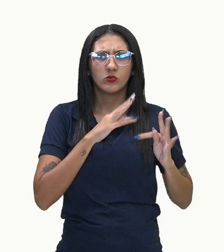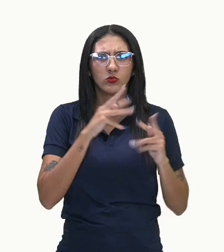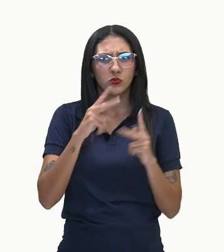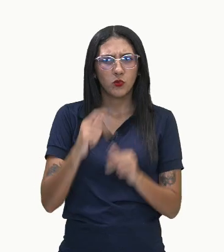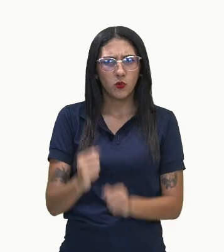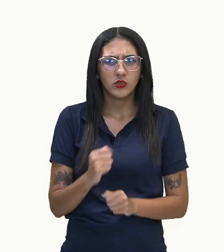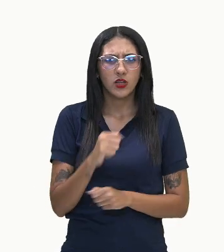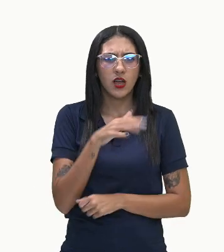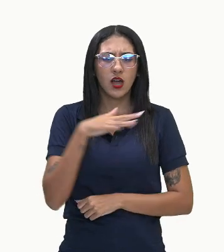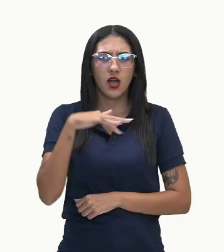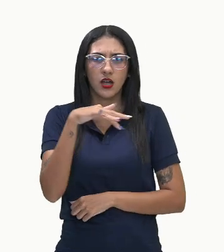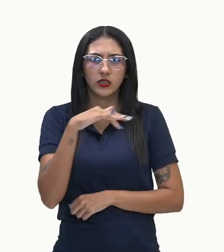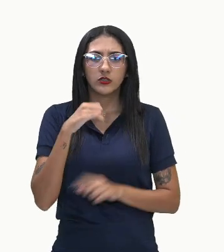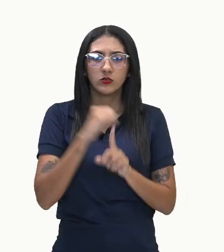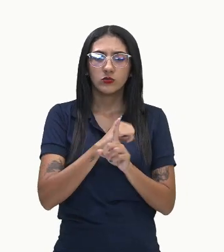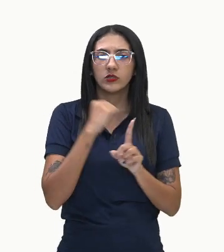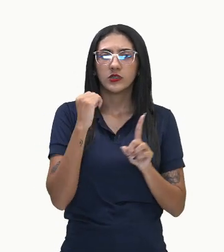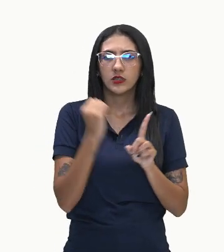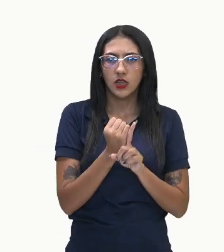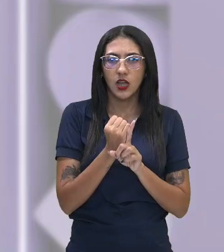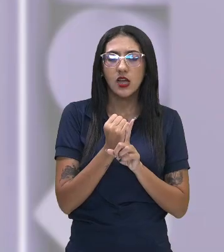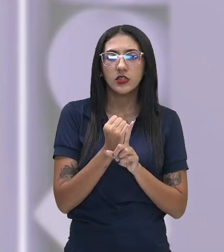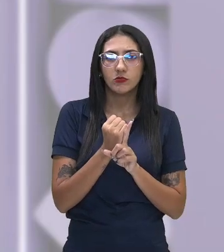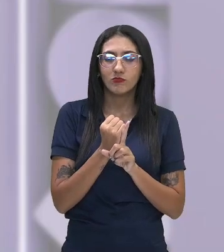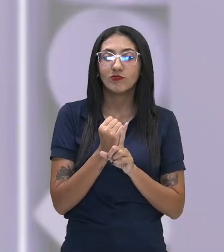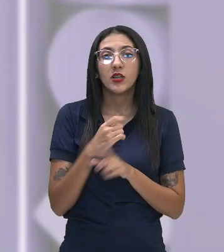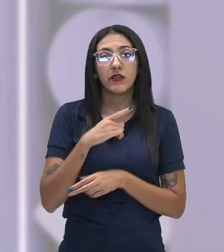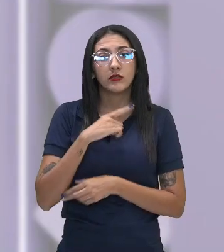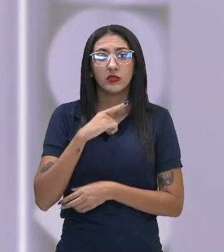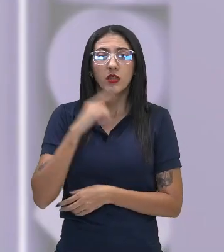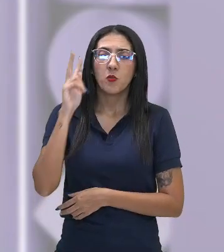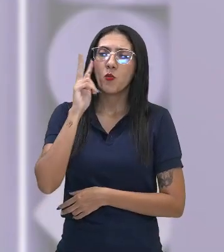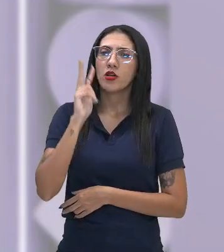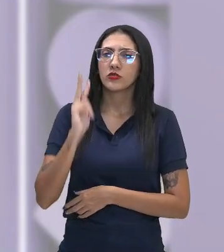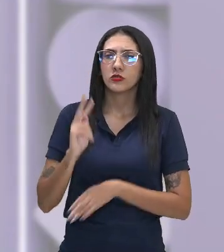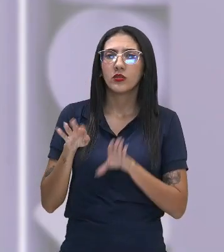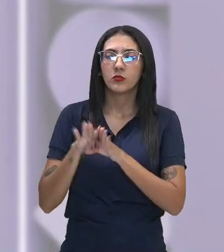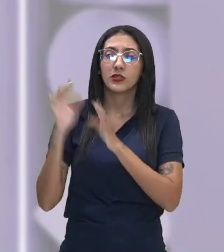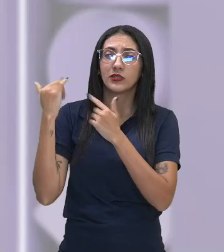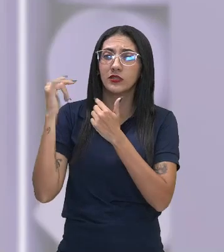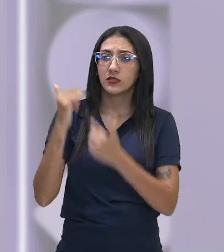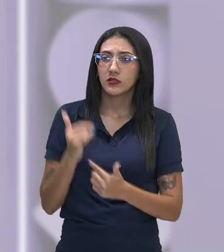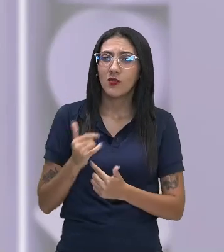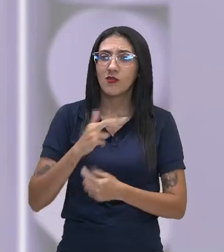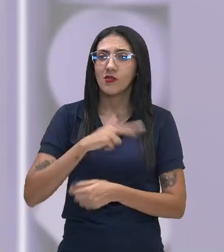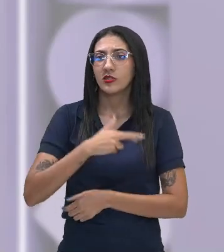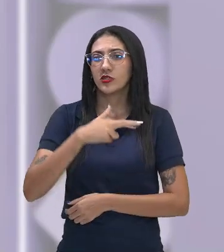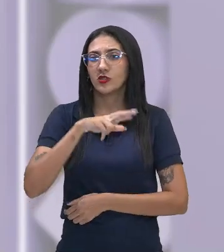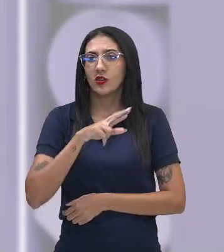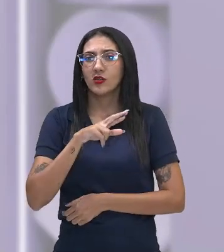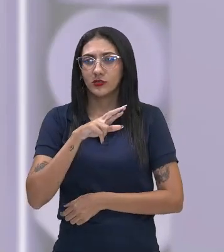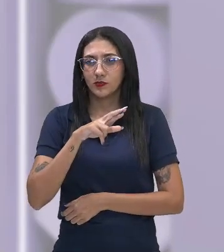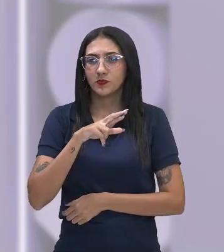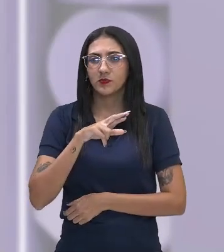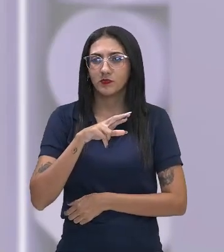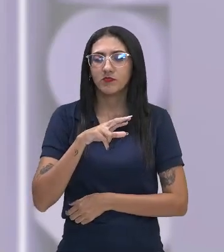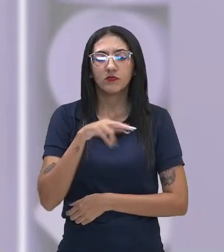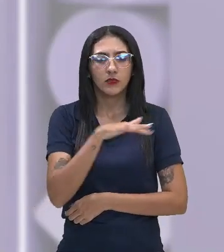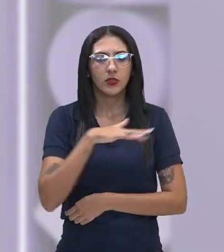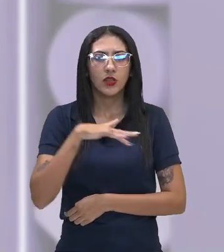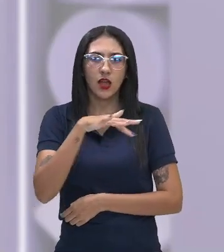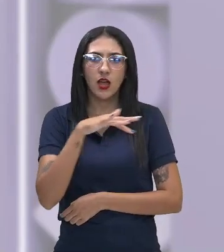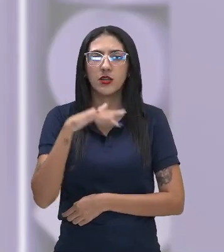história secular, você também tem uma história de uma tradição religiosa, uma história de